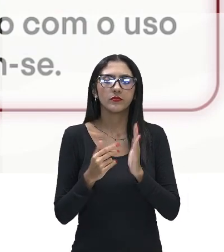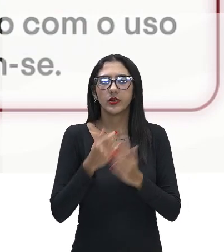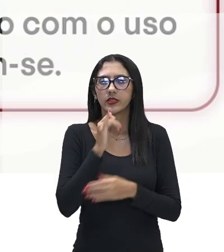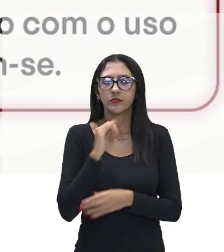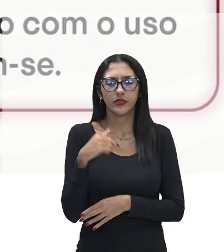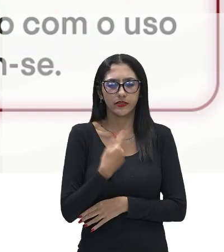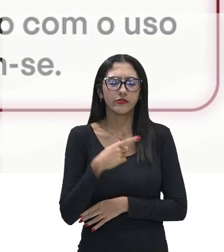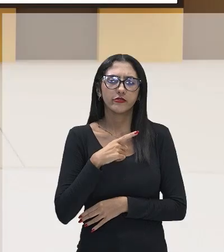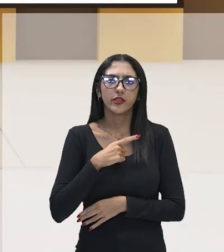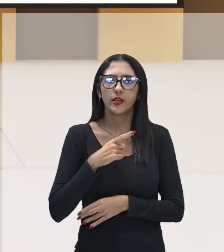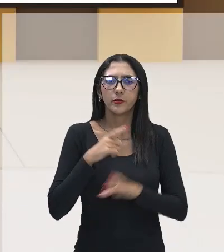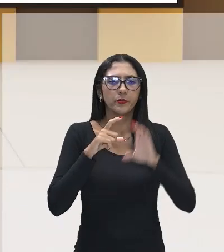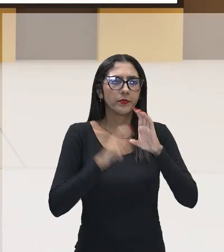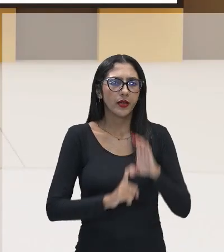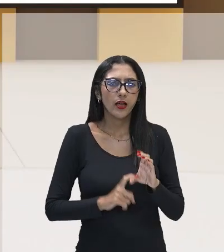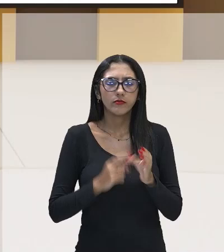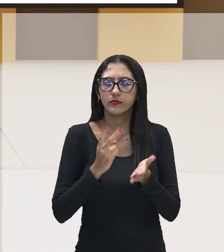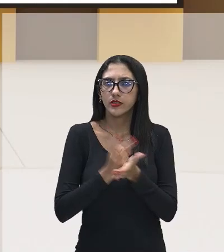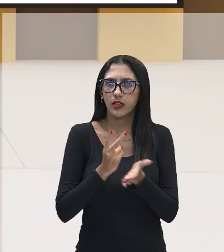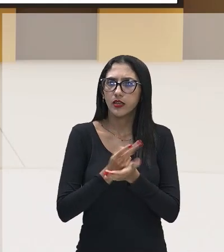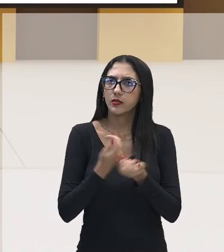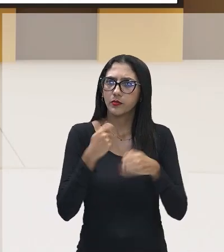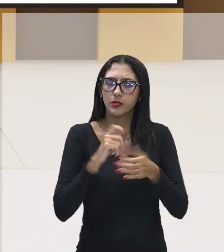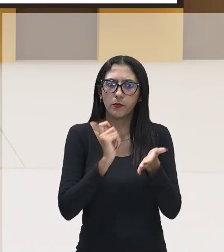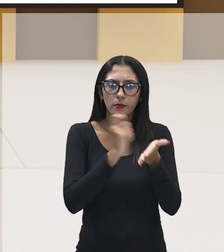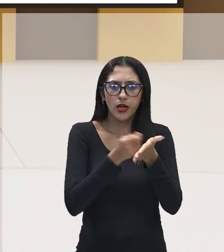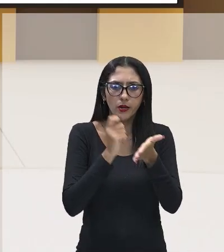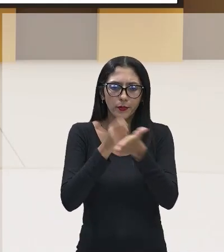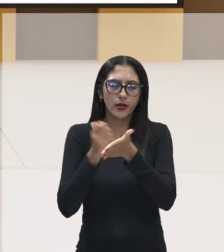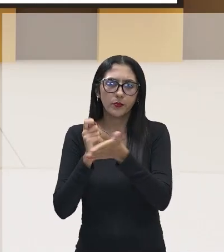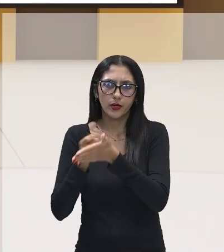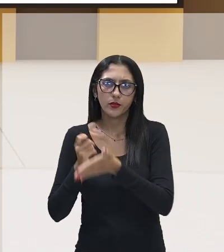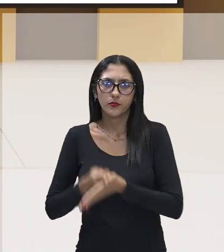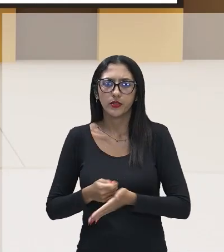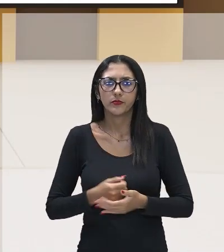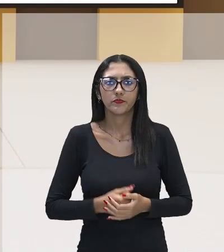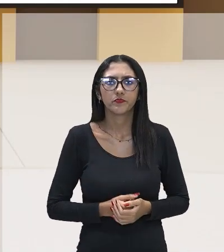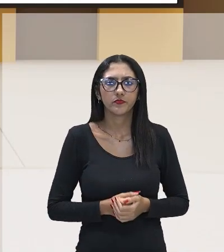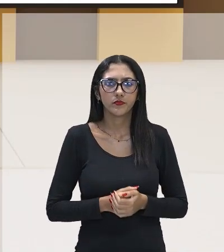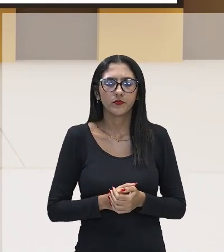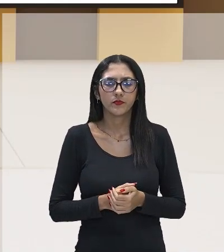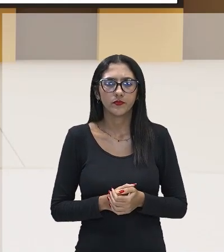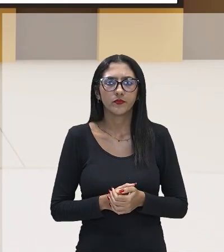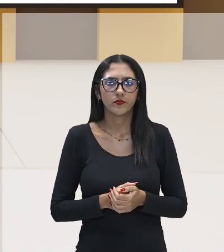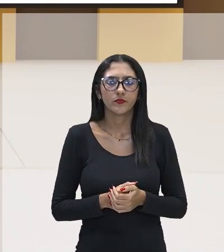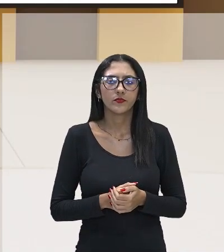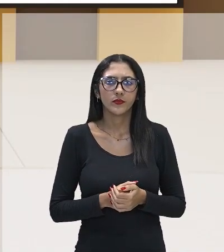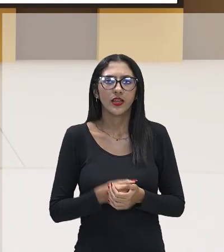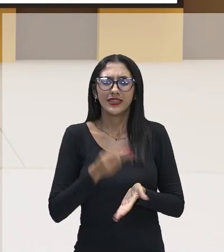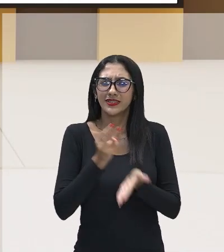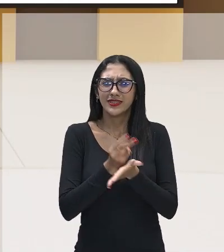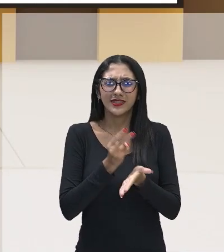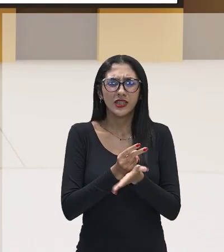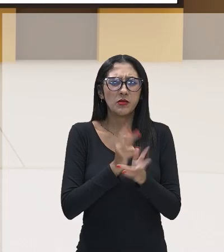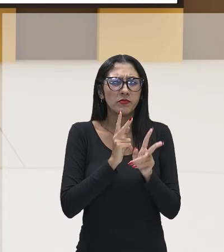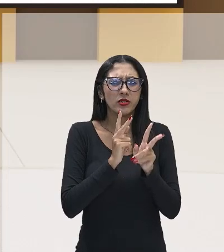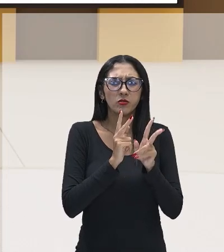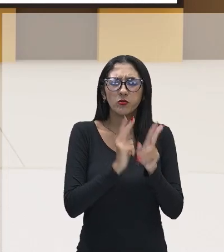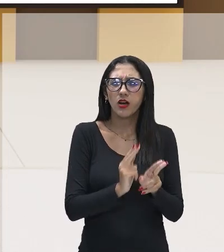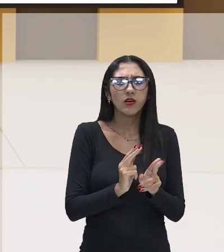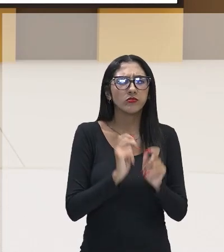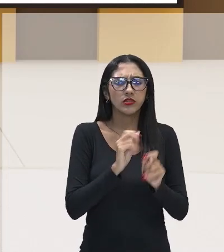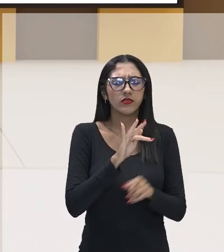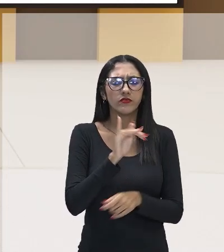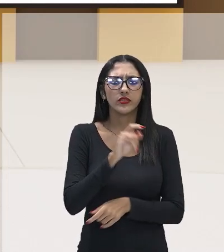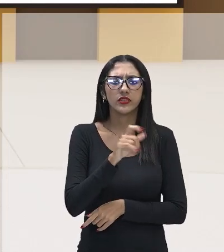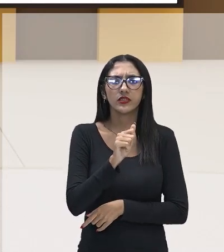pagamentos, ok? São os gastos que nós possuímos. Ela pode ser o quê? Fixa ou variável. O que seria uma despesa fixa?